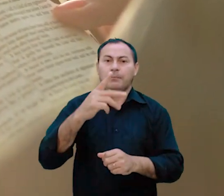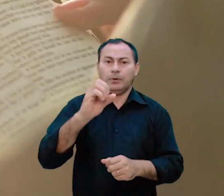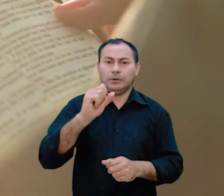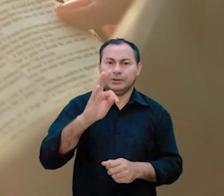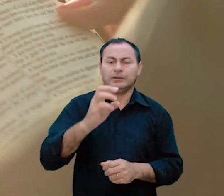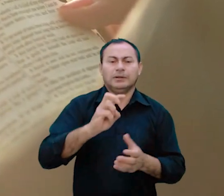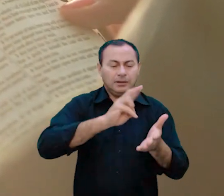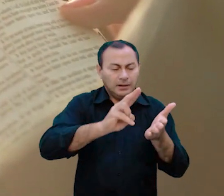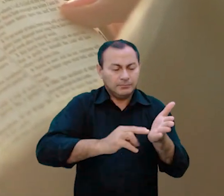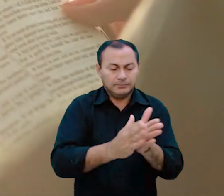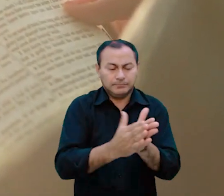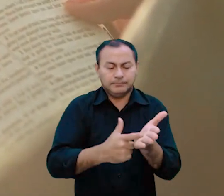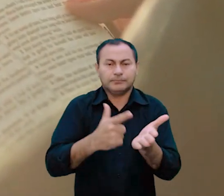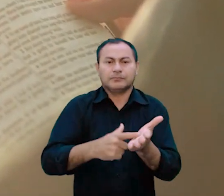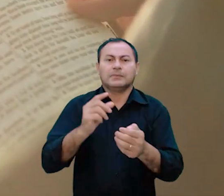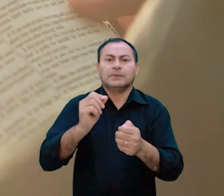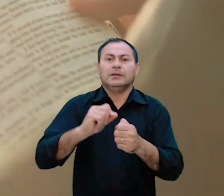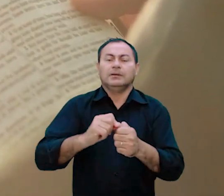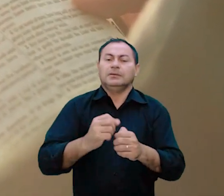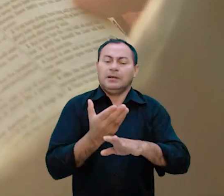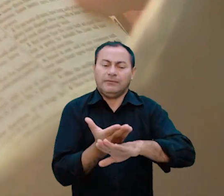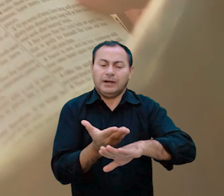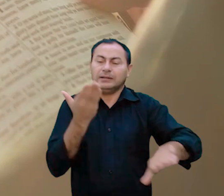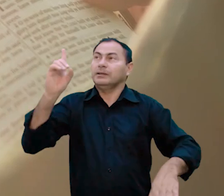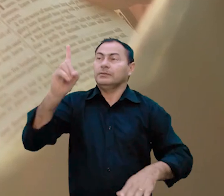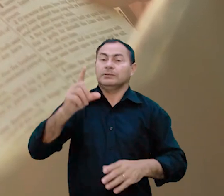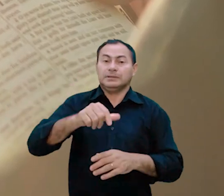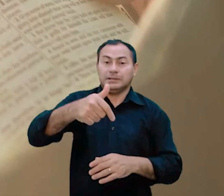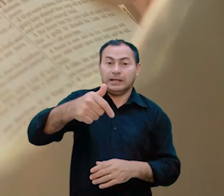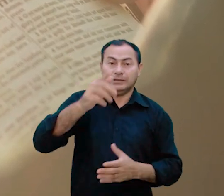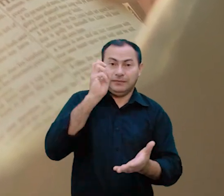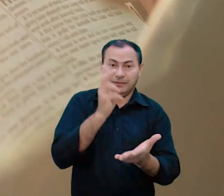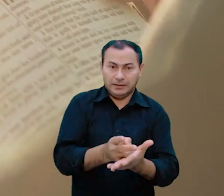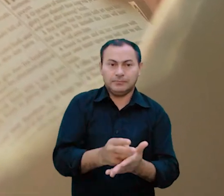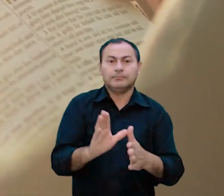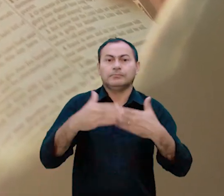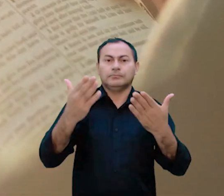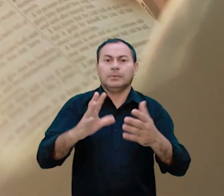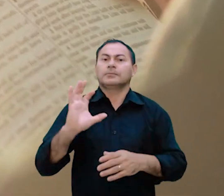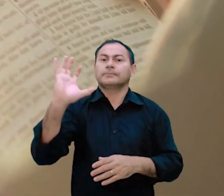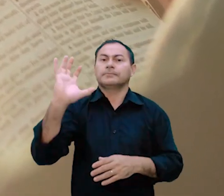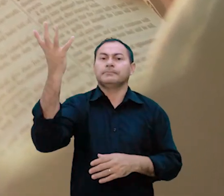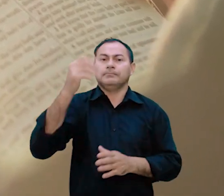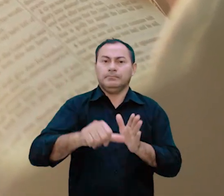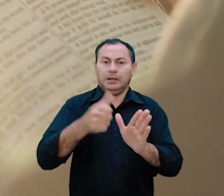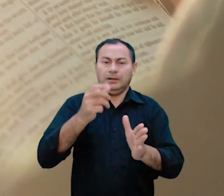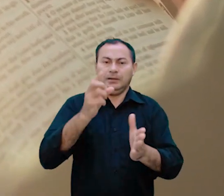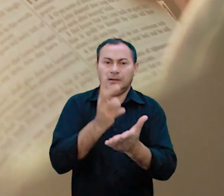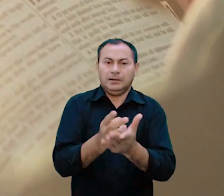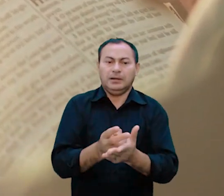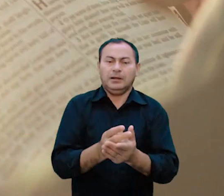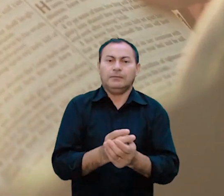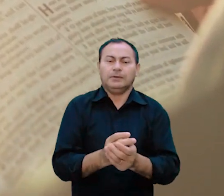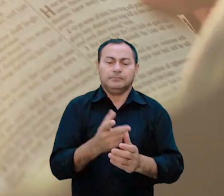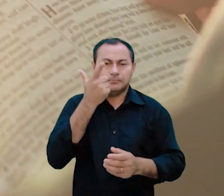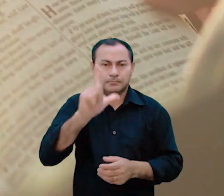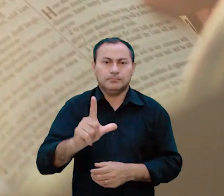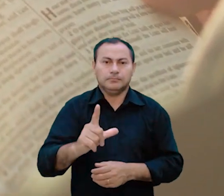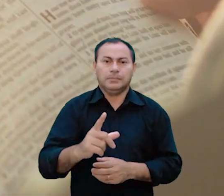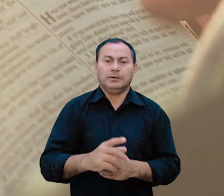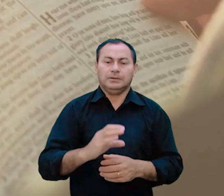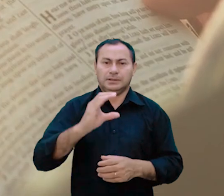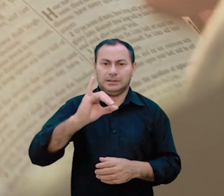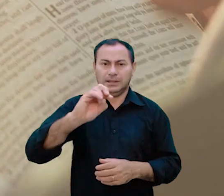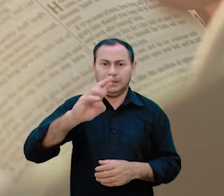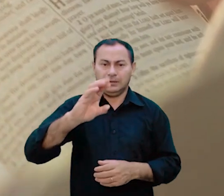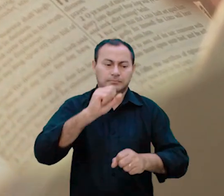tornasse apóstata. Lemos nesse livro que eles cometeram apostasia 7 vezes. Quando isso aconteceu pela primeira vez, eles foram